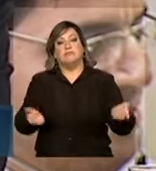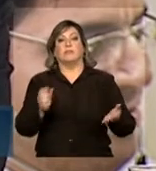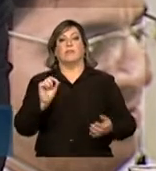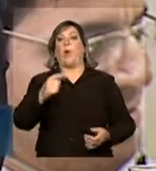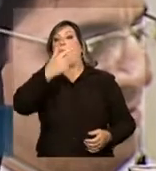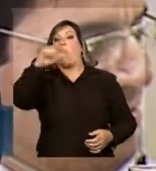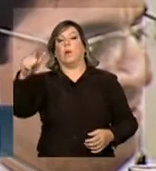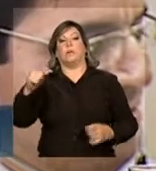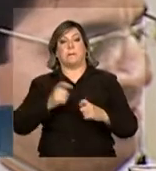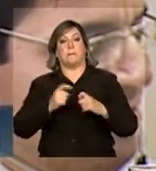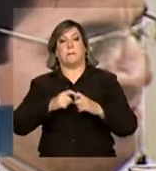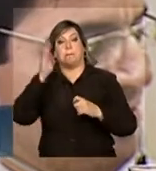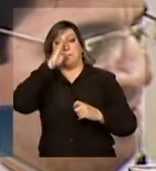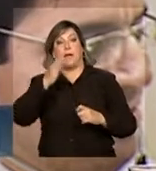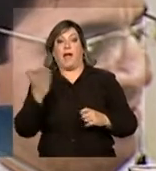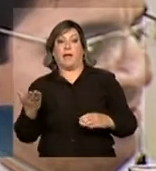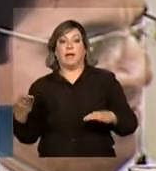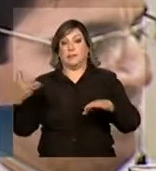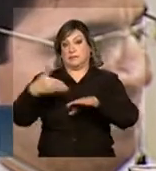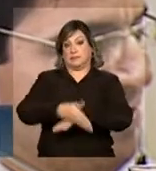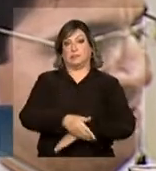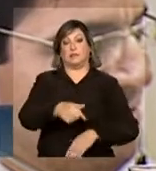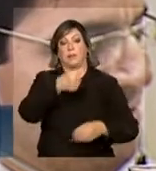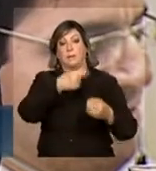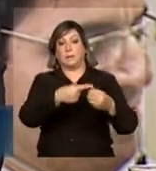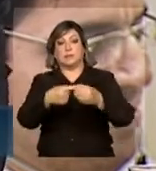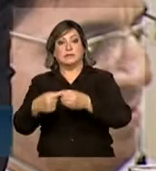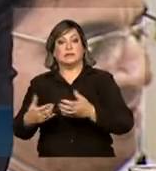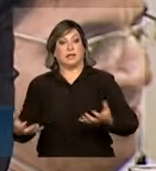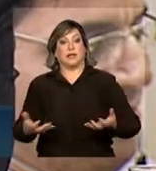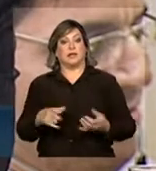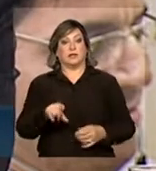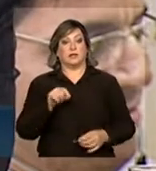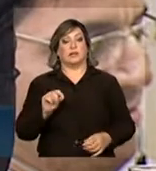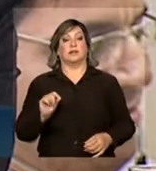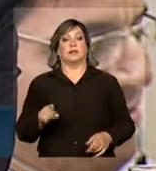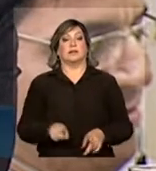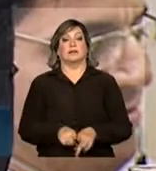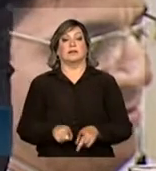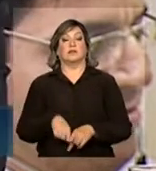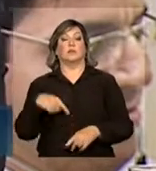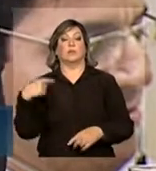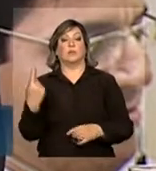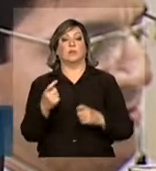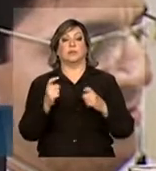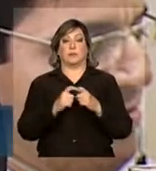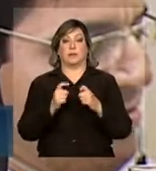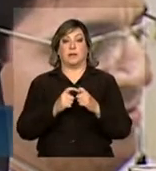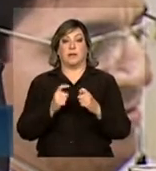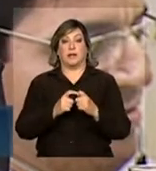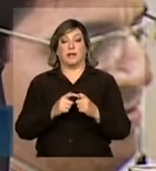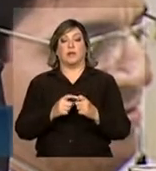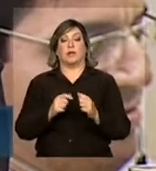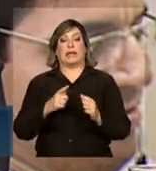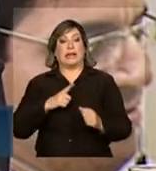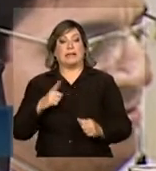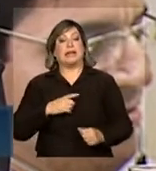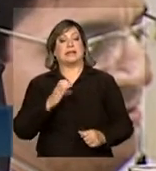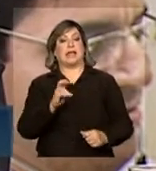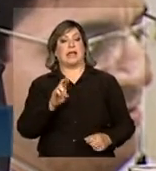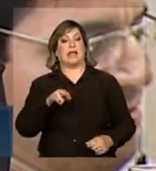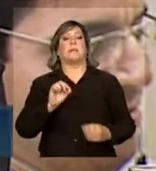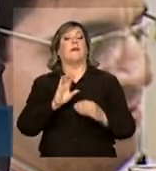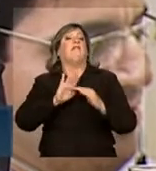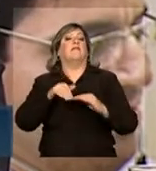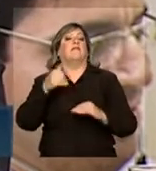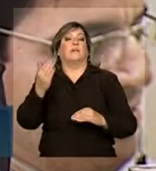dos médicos brasileiros que começam a optar pelo Município hoje né e dos médicos e com registro profissional fora do Brasil